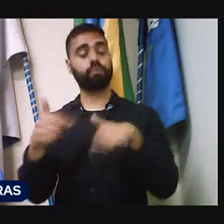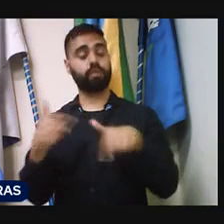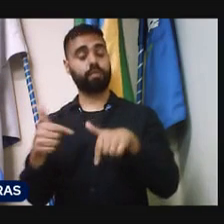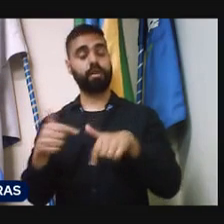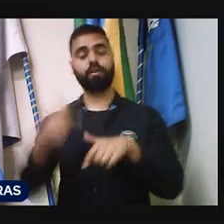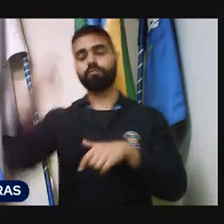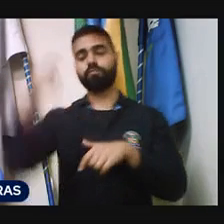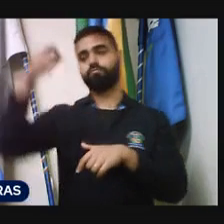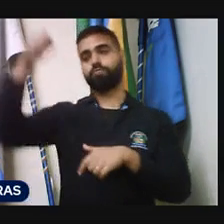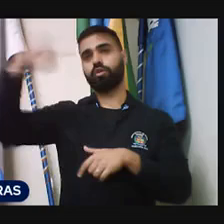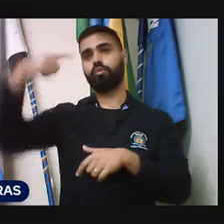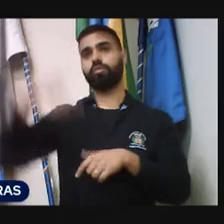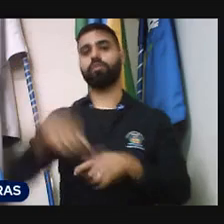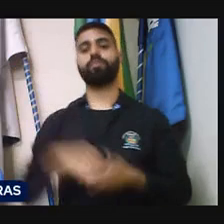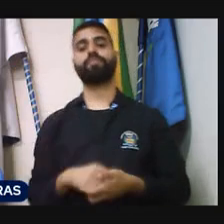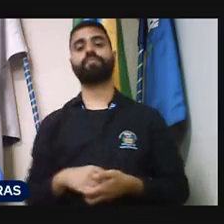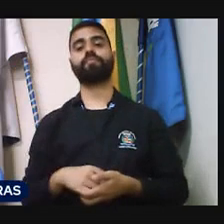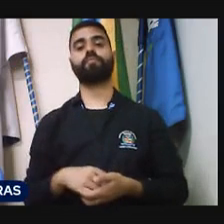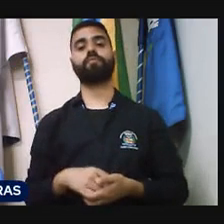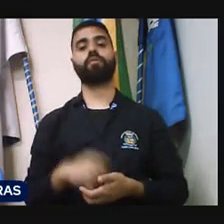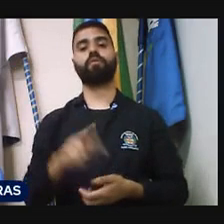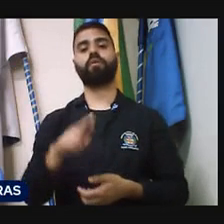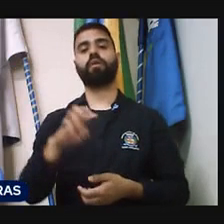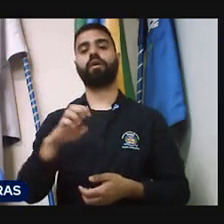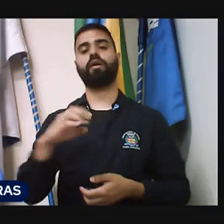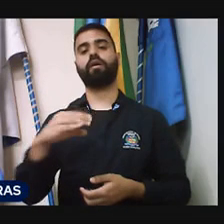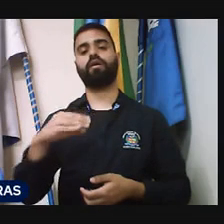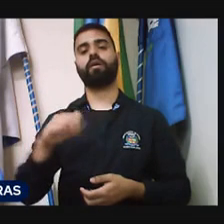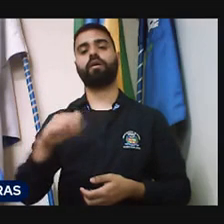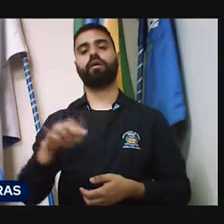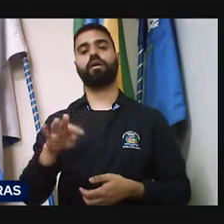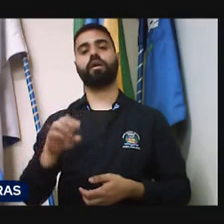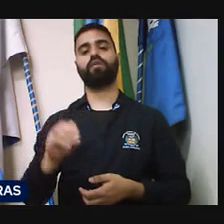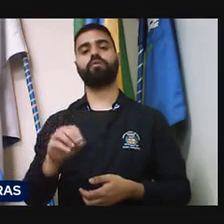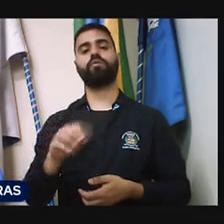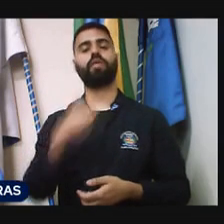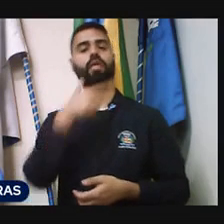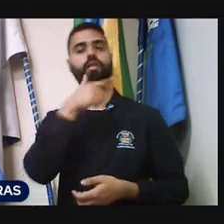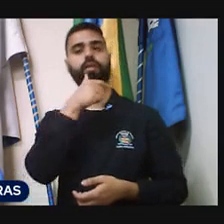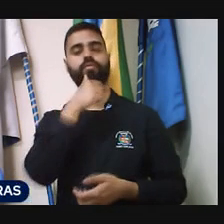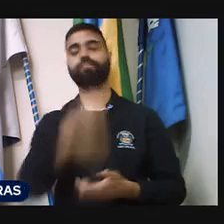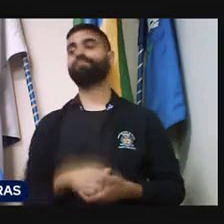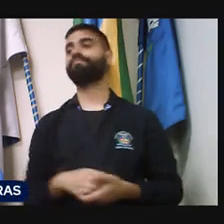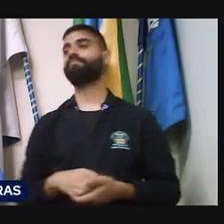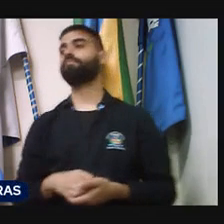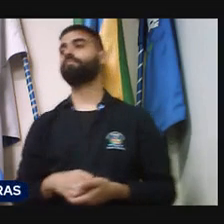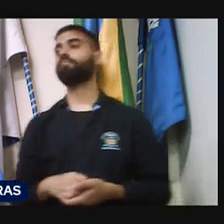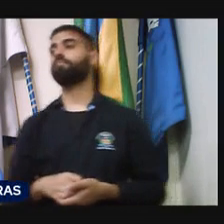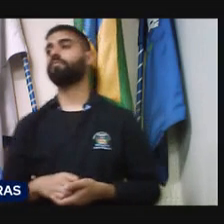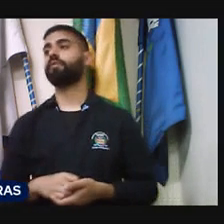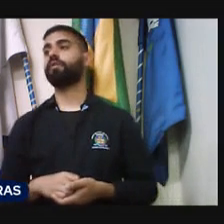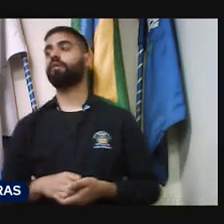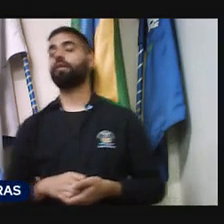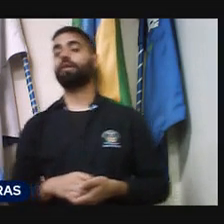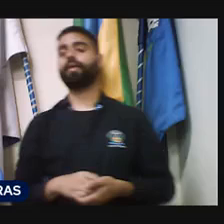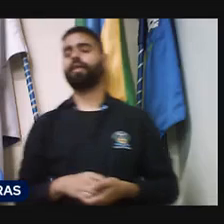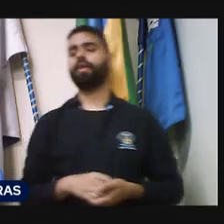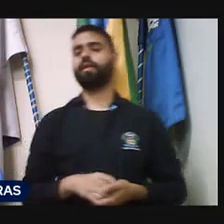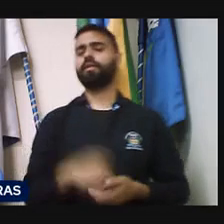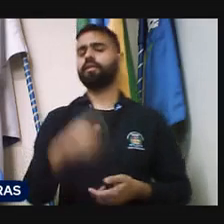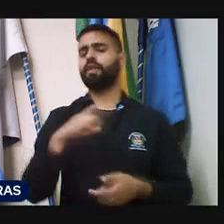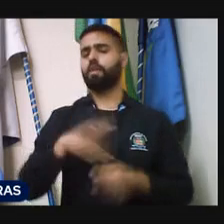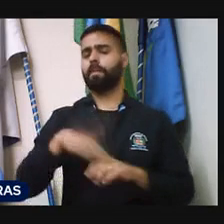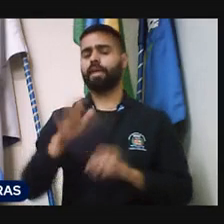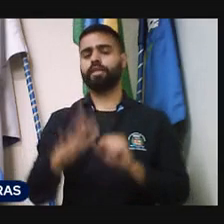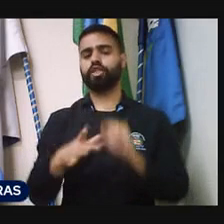da iluminação pública do Recanto das Águas rb7 Valença Santa Isabel do Rio Preto eliminando os pontos escuros e